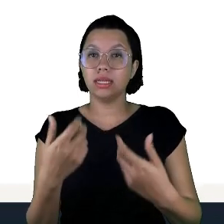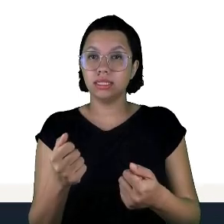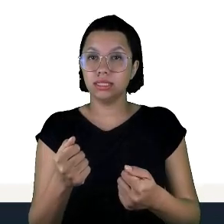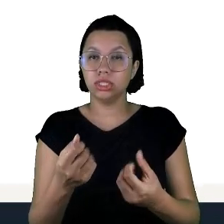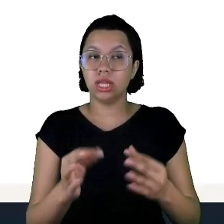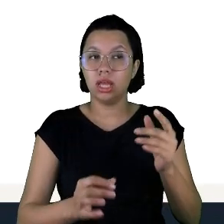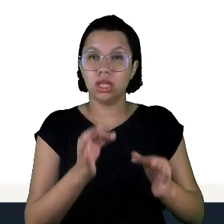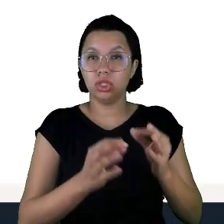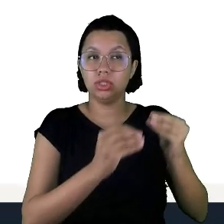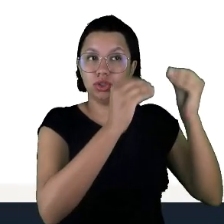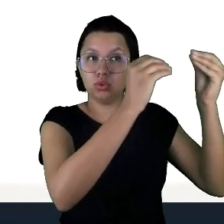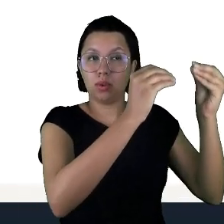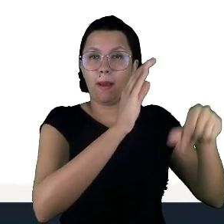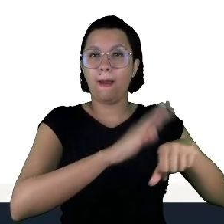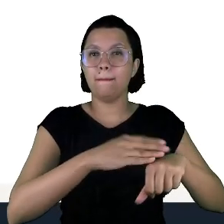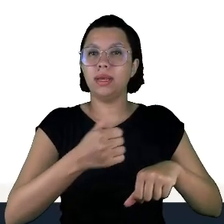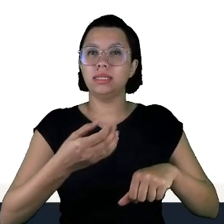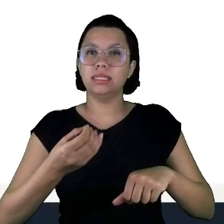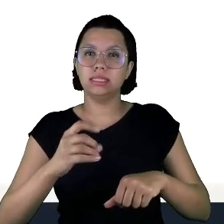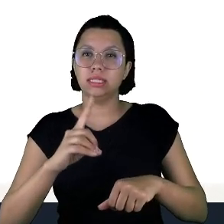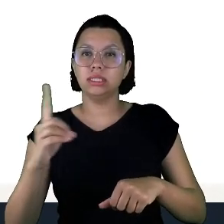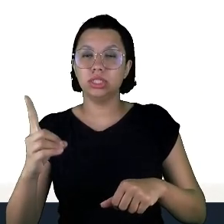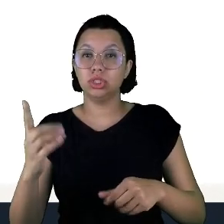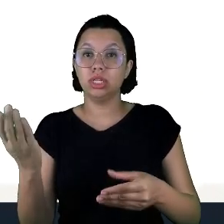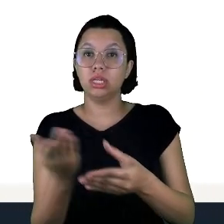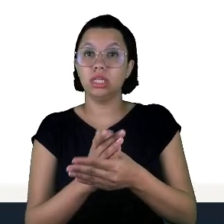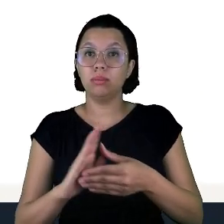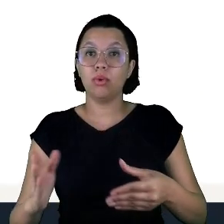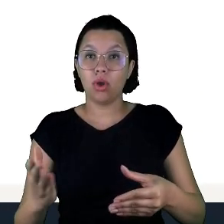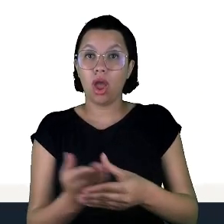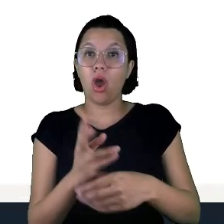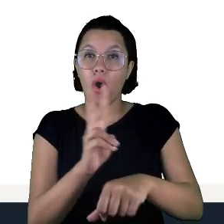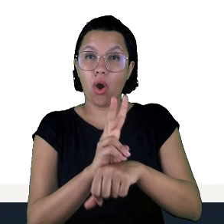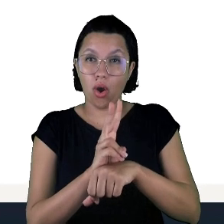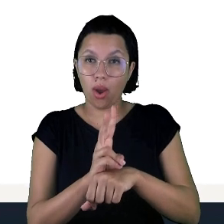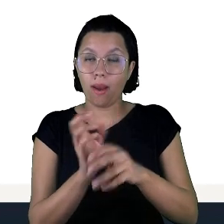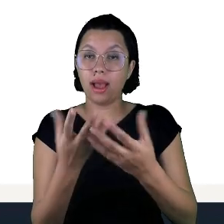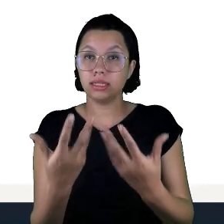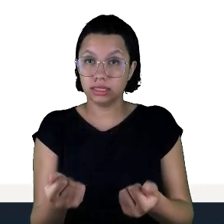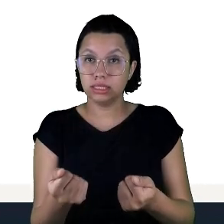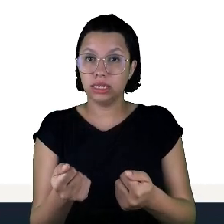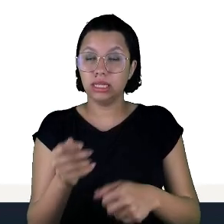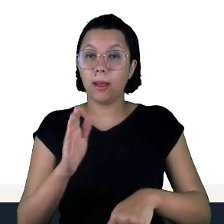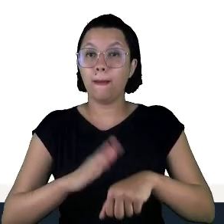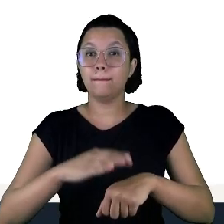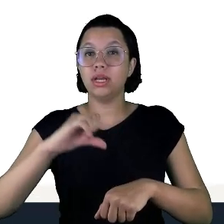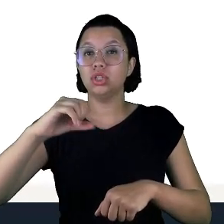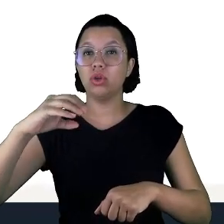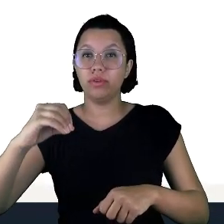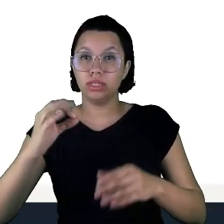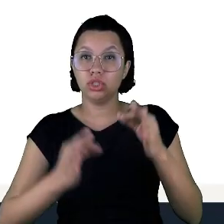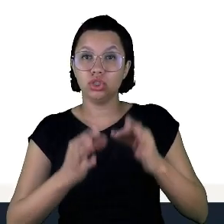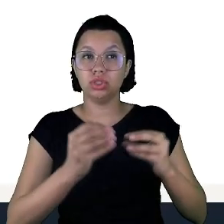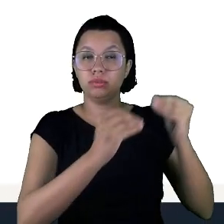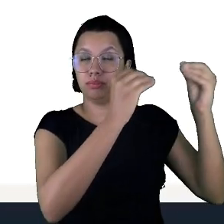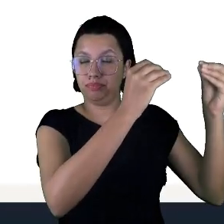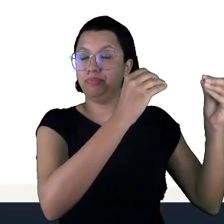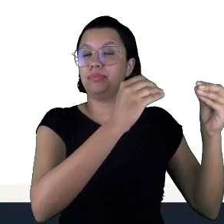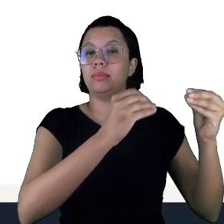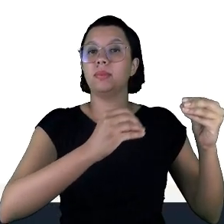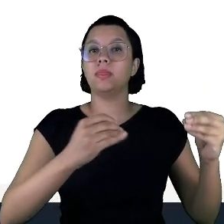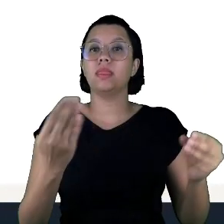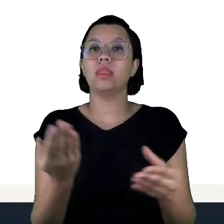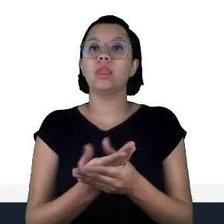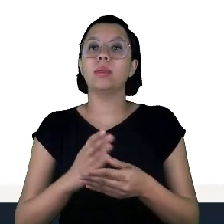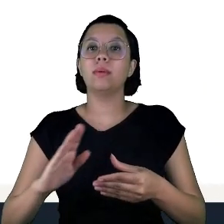julgamento, concluso há mais de 60 dias, e processos com liminar deferida há mais de 90 dias e concluso.